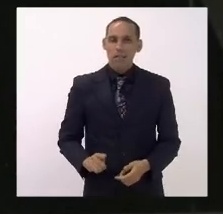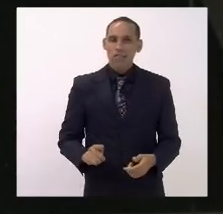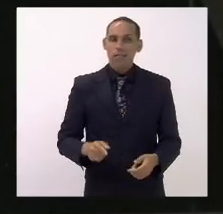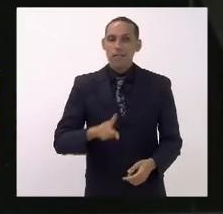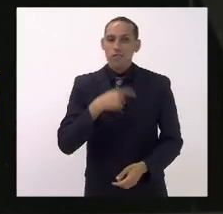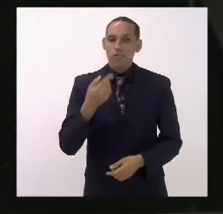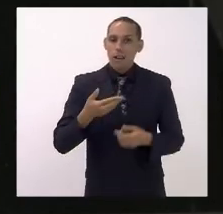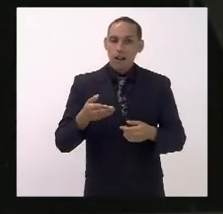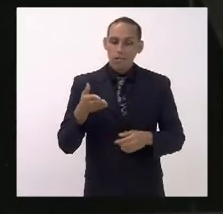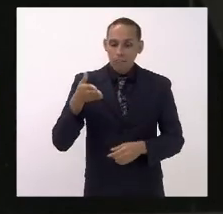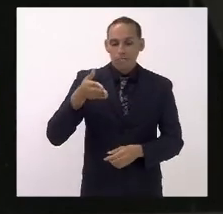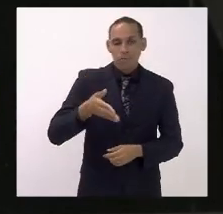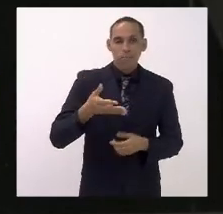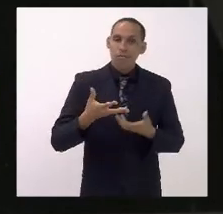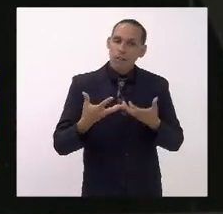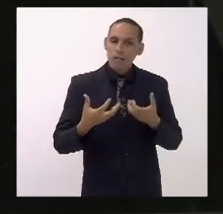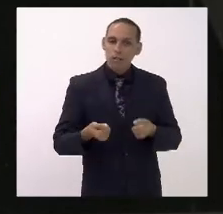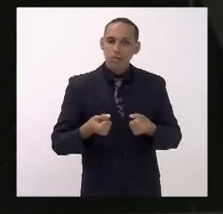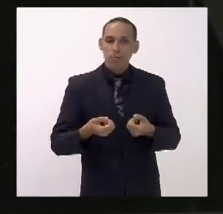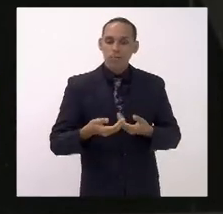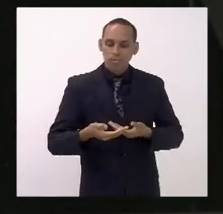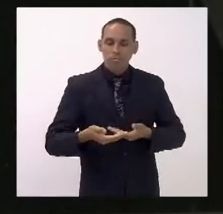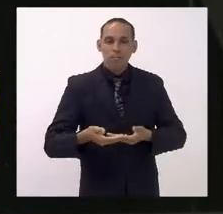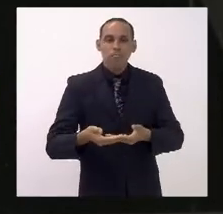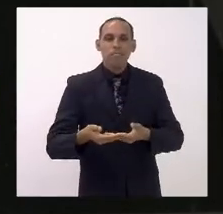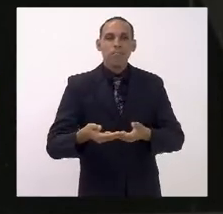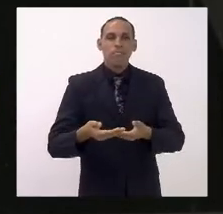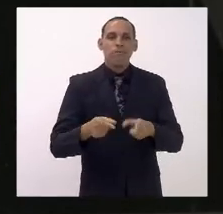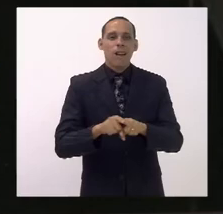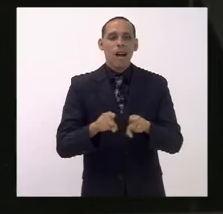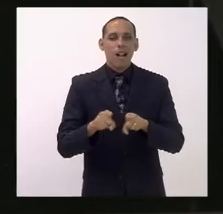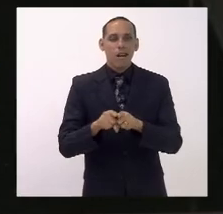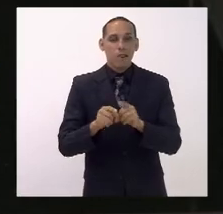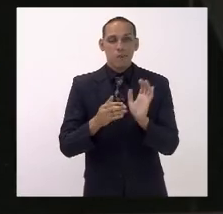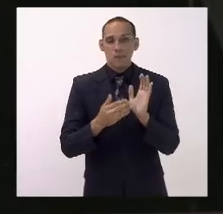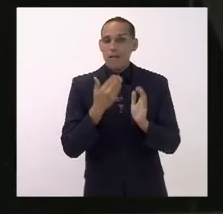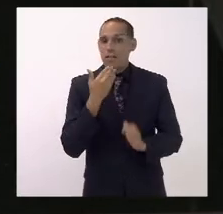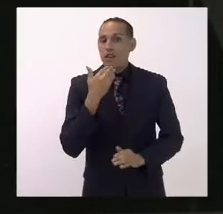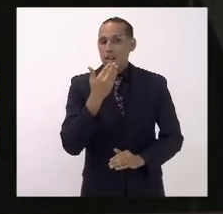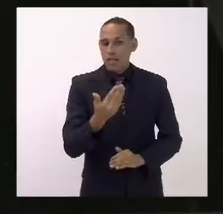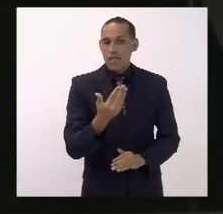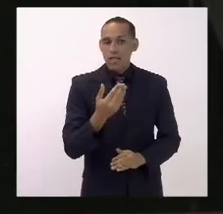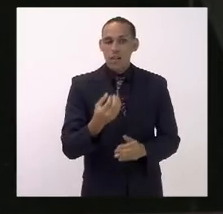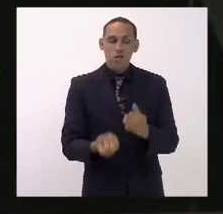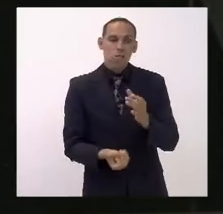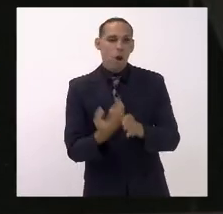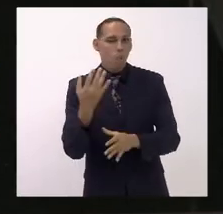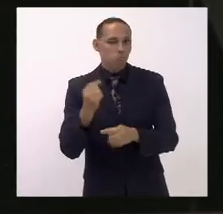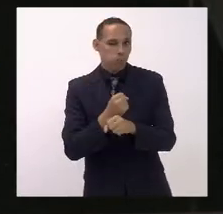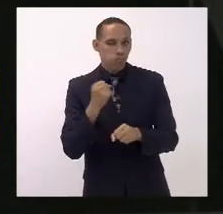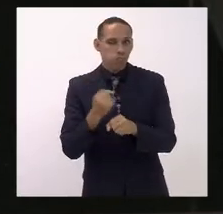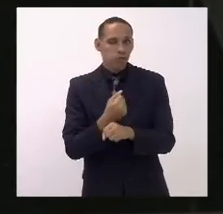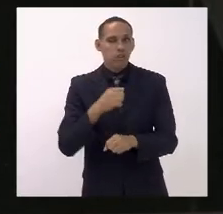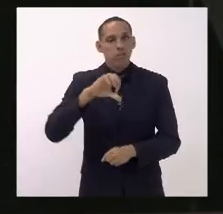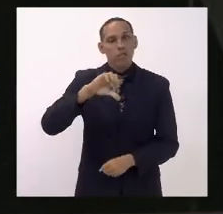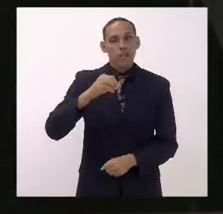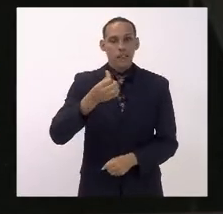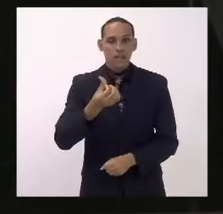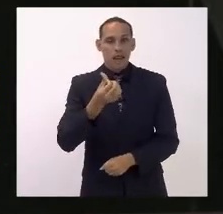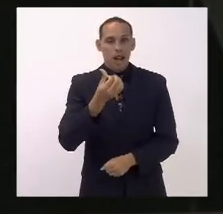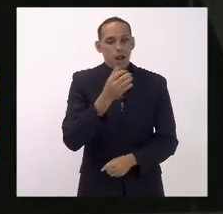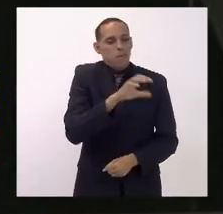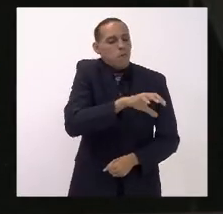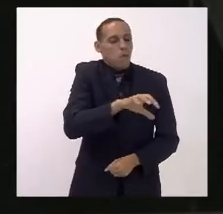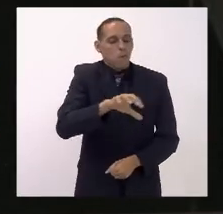hoje, não é? E acolheu o pedido de construção de 96